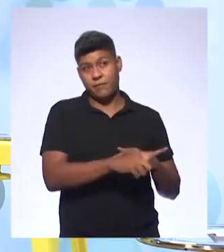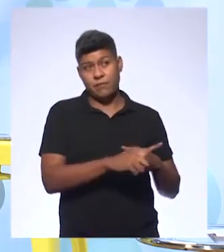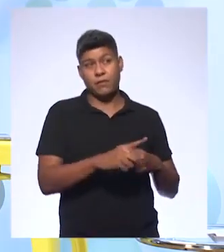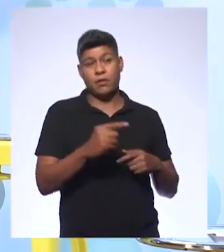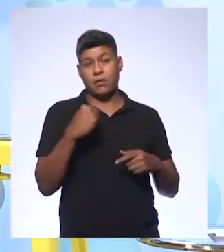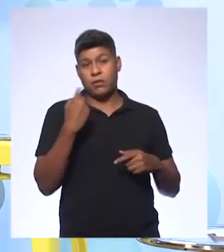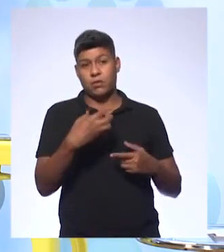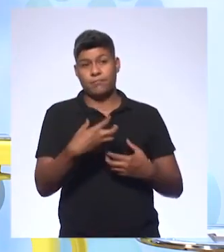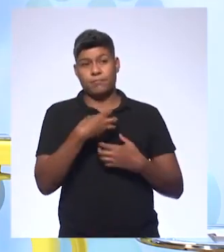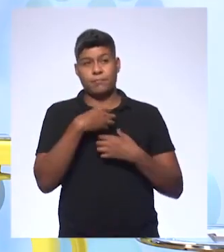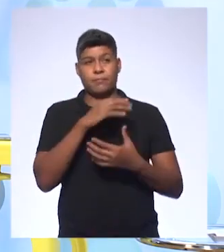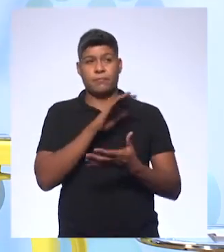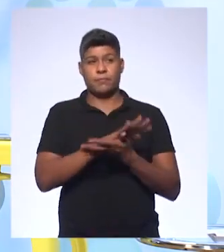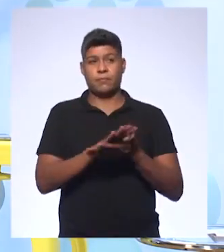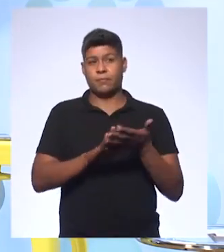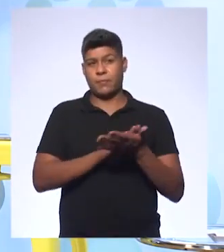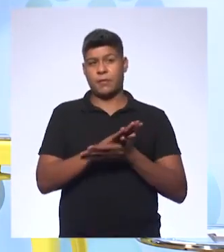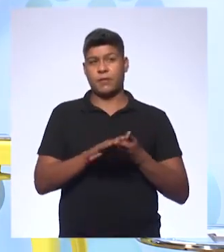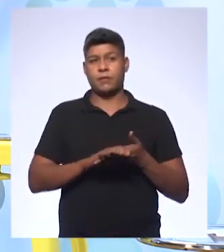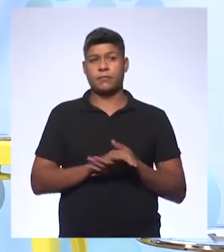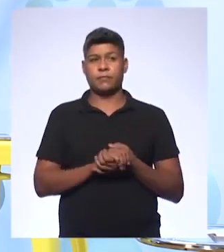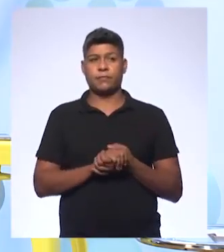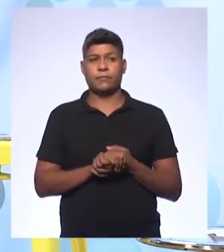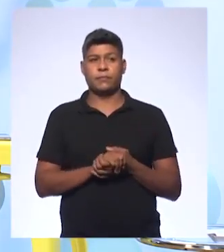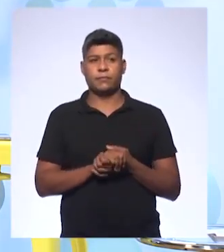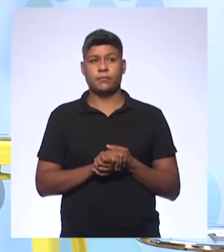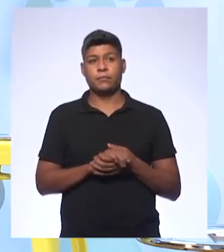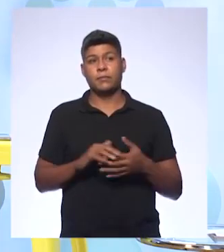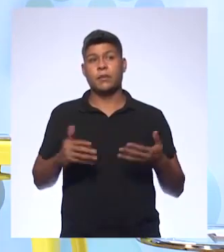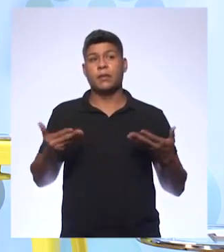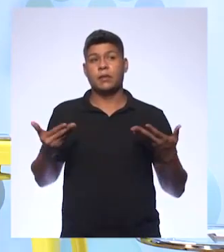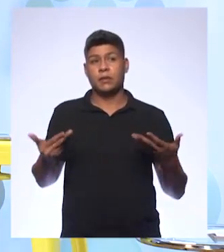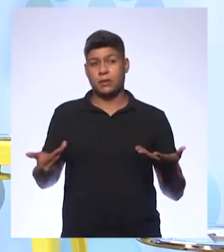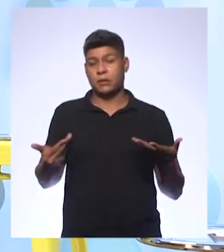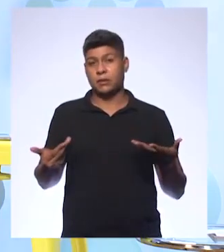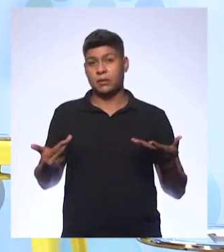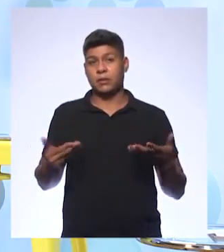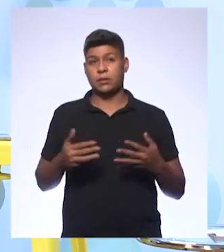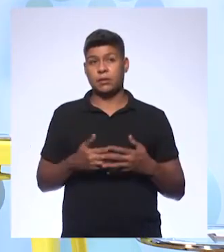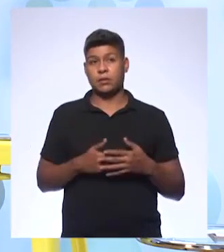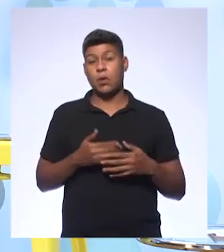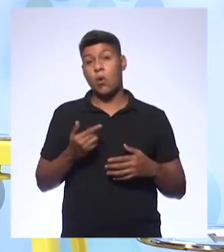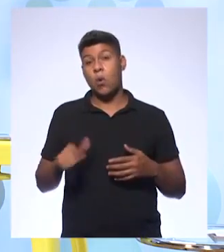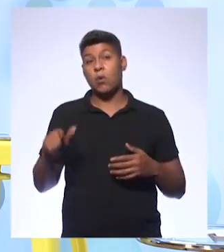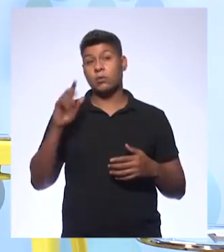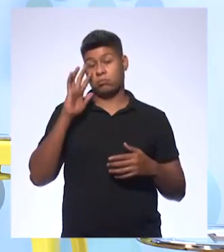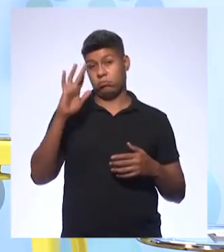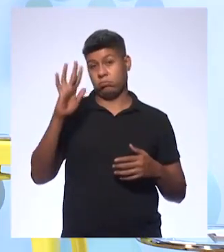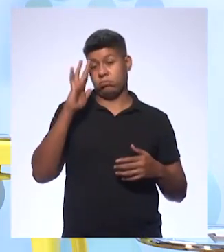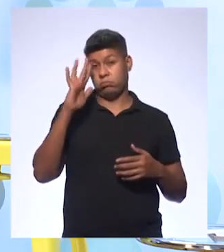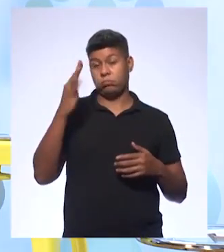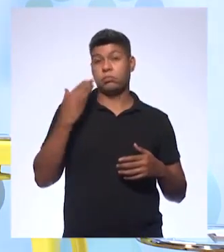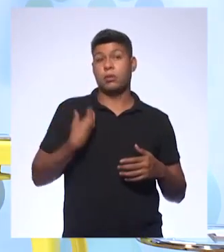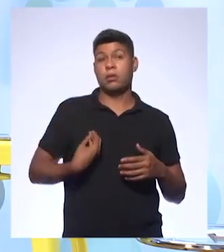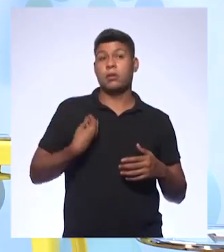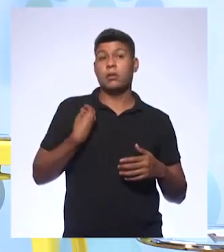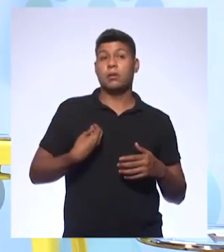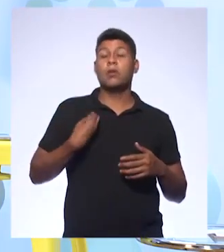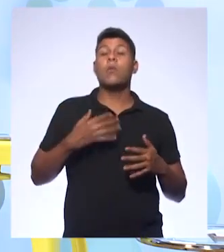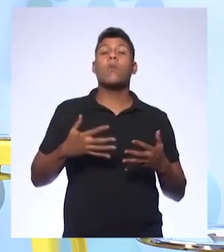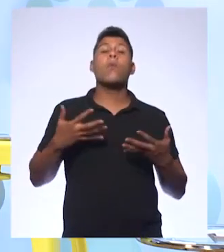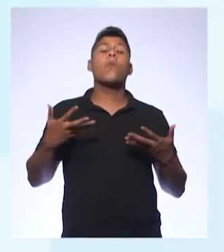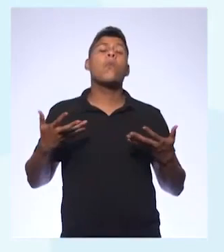nos sensibilizar com essa realidade. Né? Então, outra reflexão que nós colocamos aqui é em